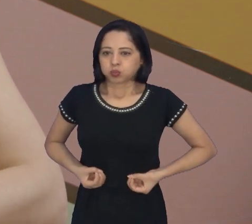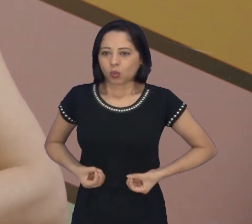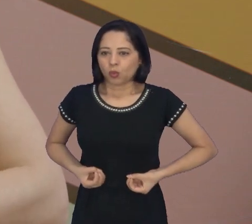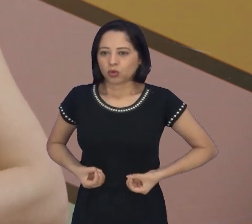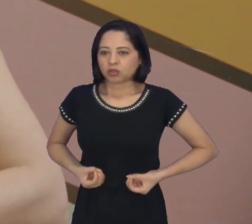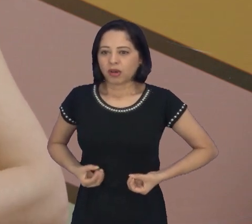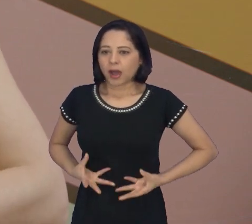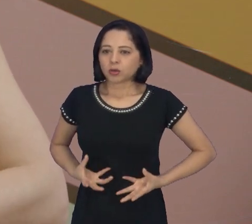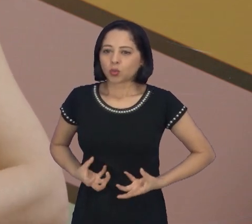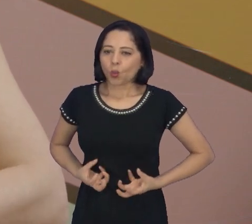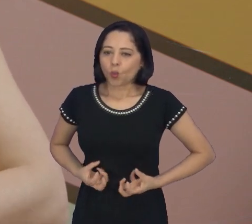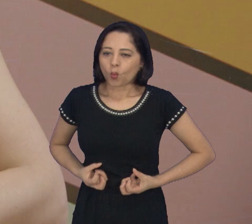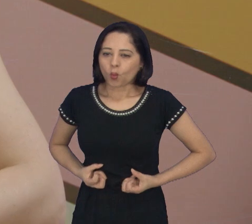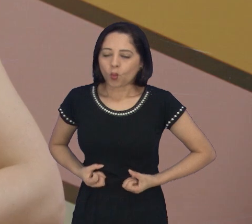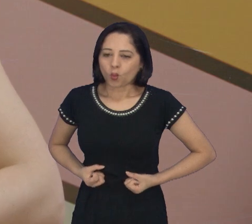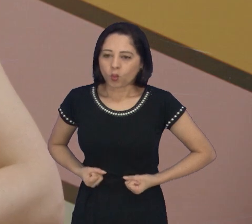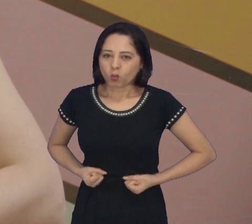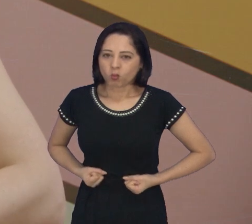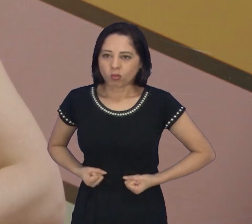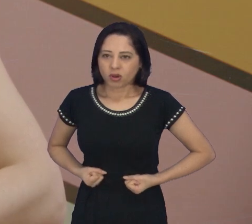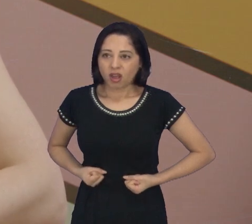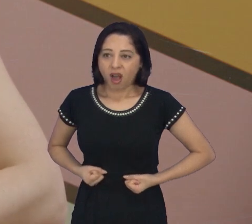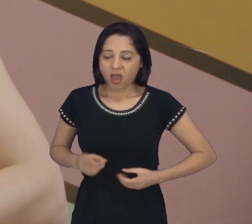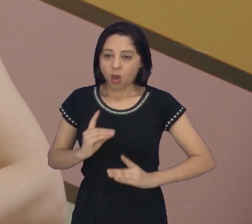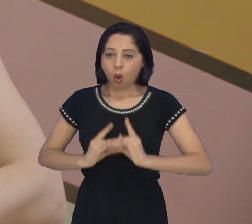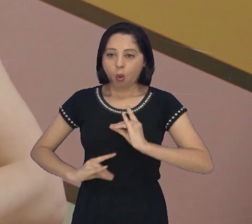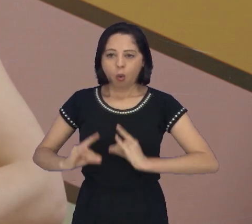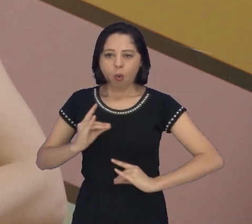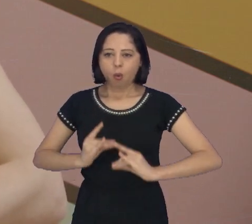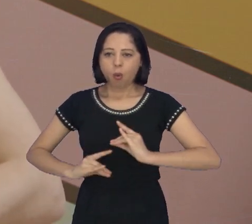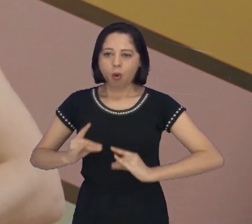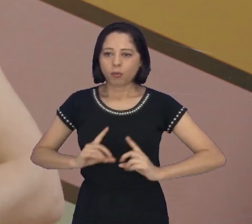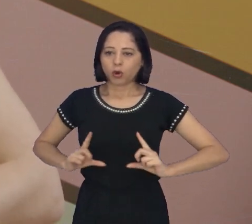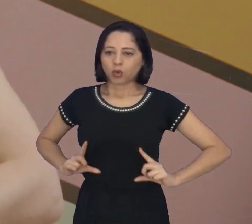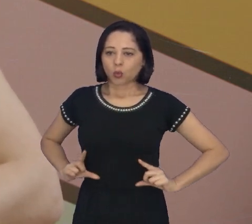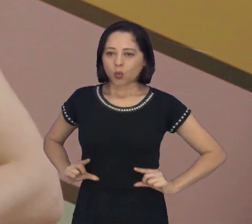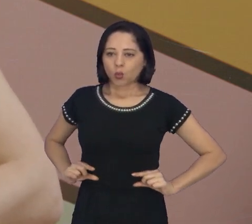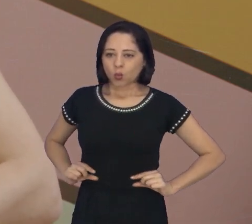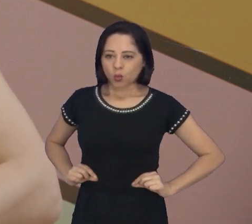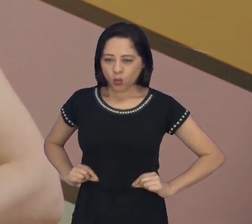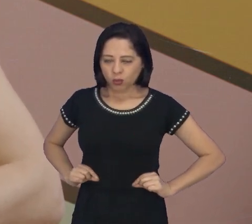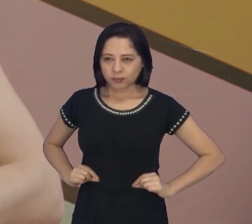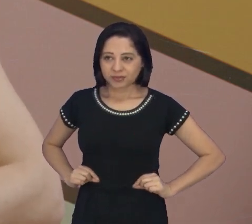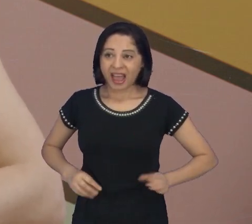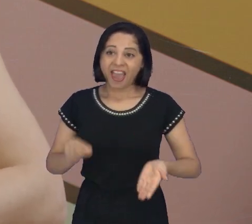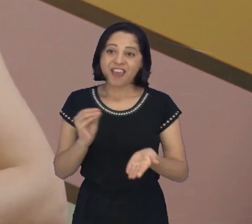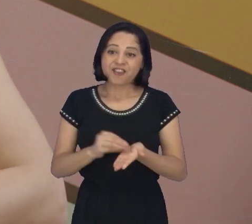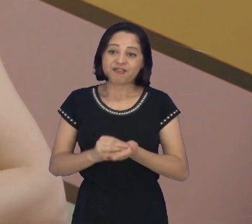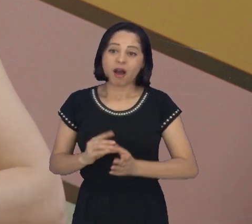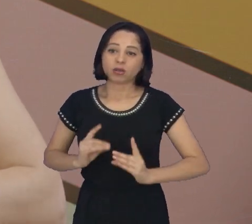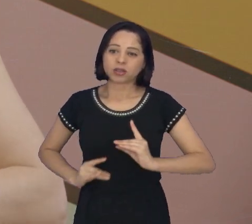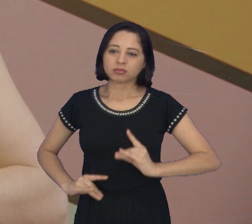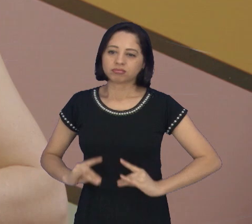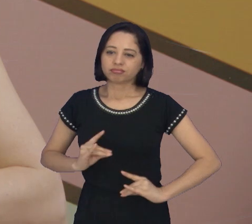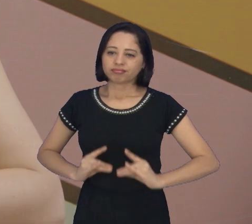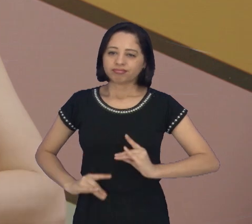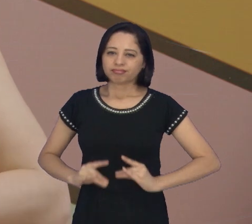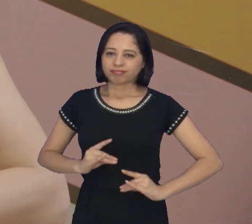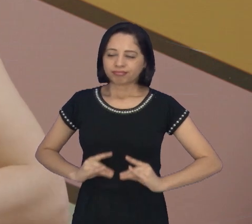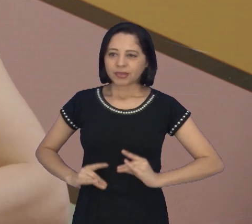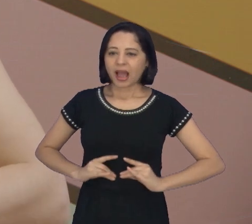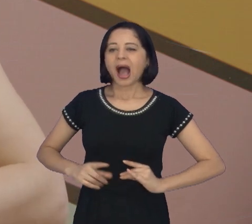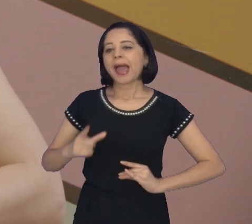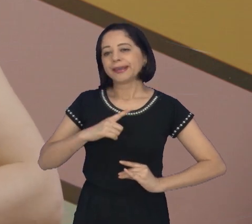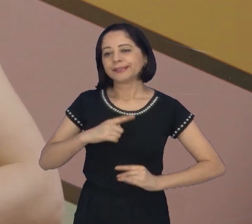e a gente deixa de produzir o estrogênio, vai caindo essa produção. E é a falta do estrogênio que causa essa série